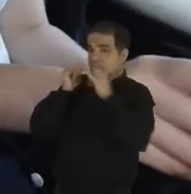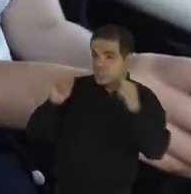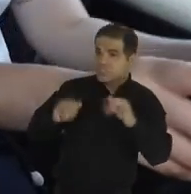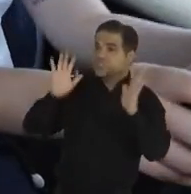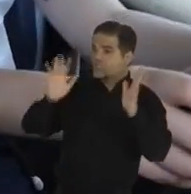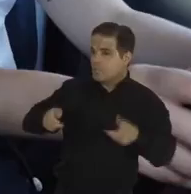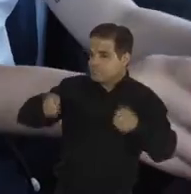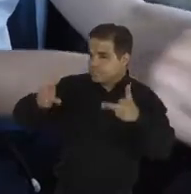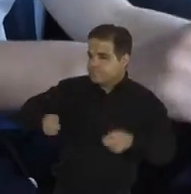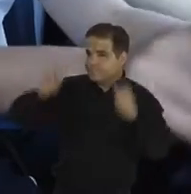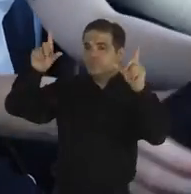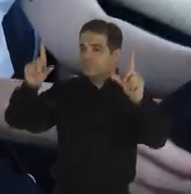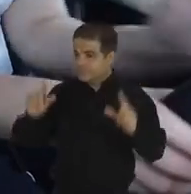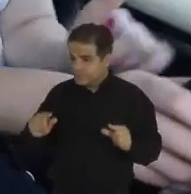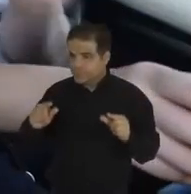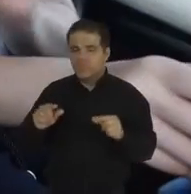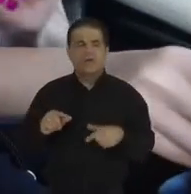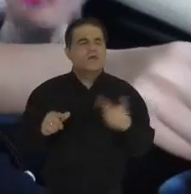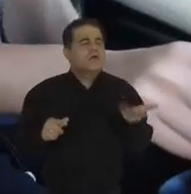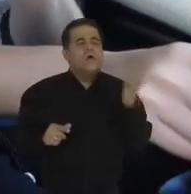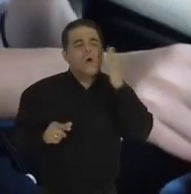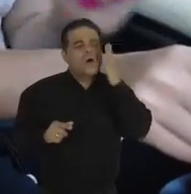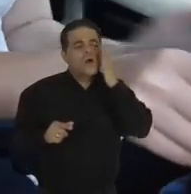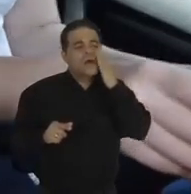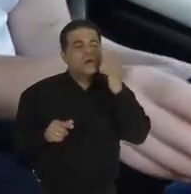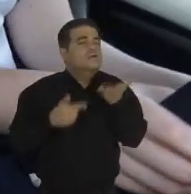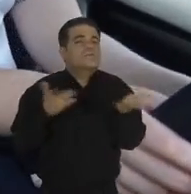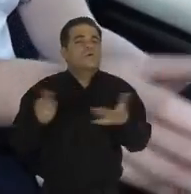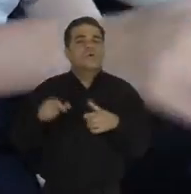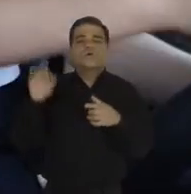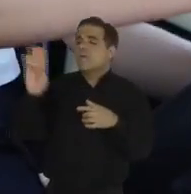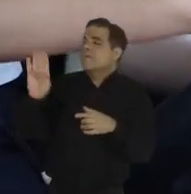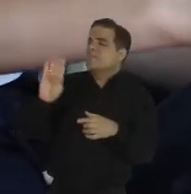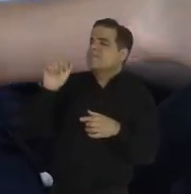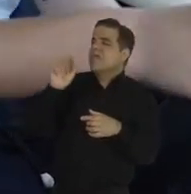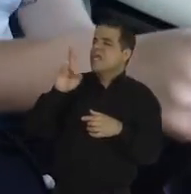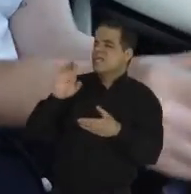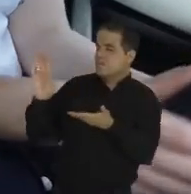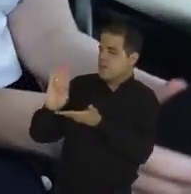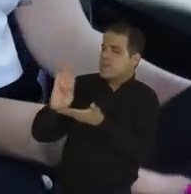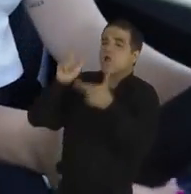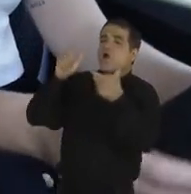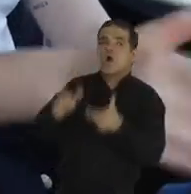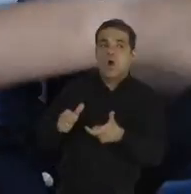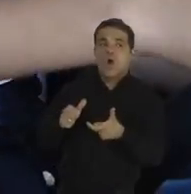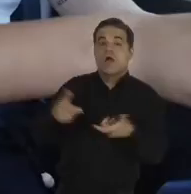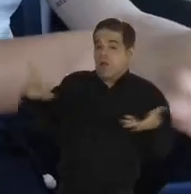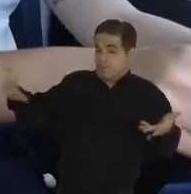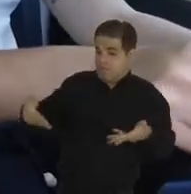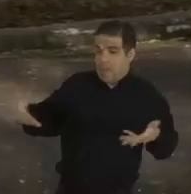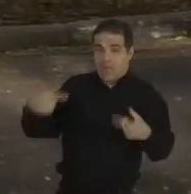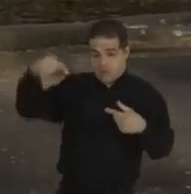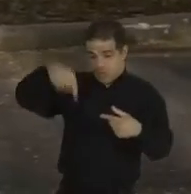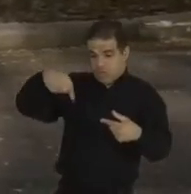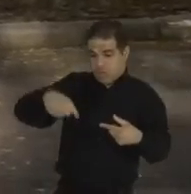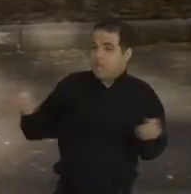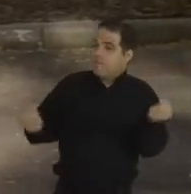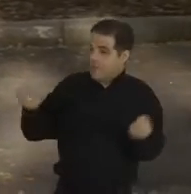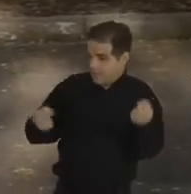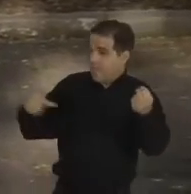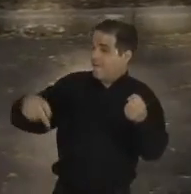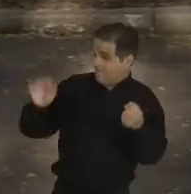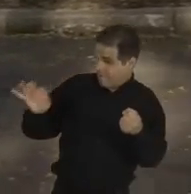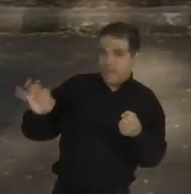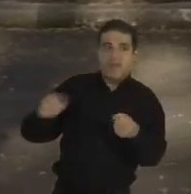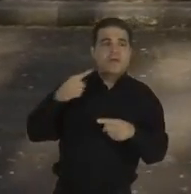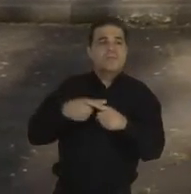que a gente tá gastando afinal de contas eu quero saber aonde estão as baterias do carro embaixo da gente sai por